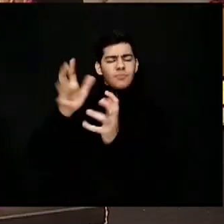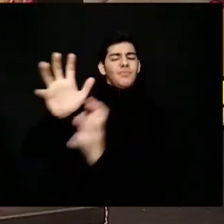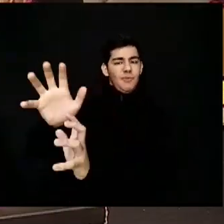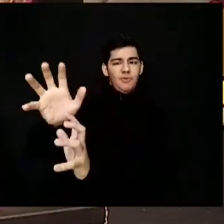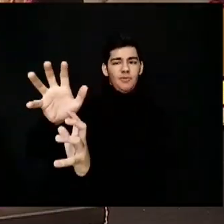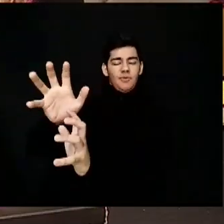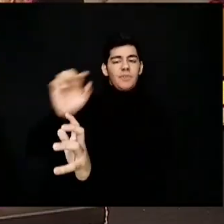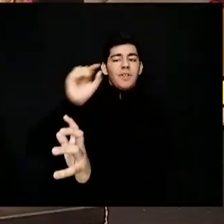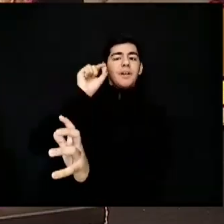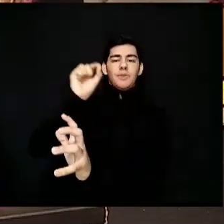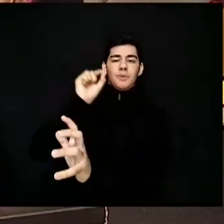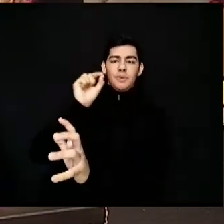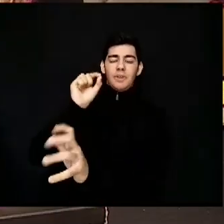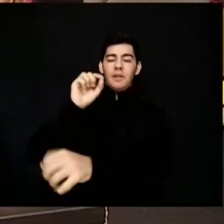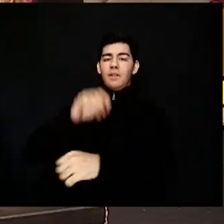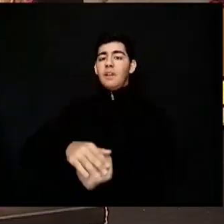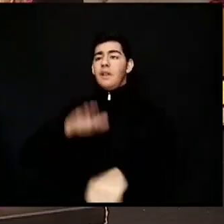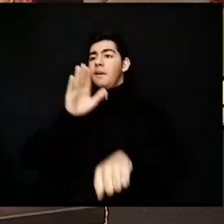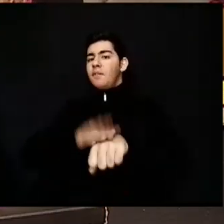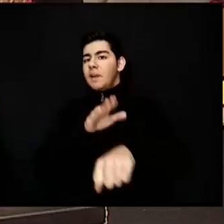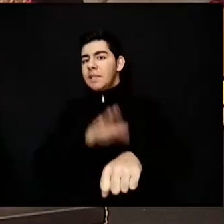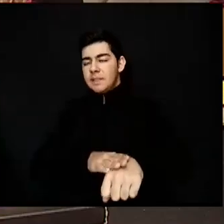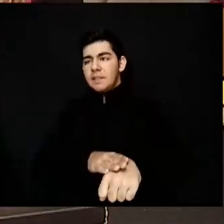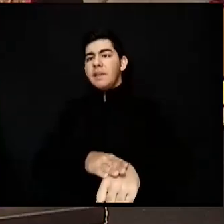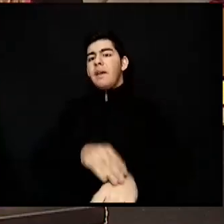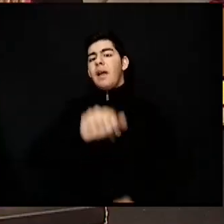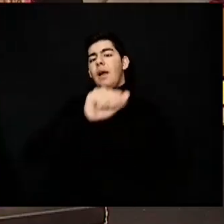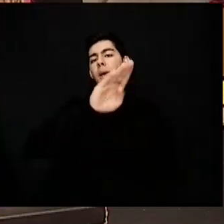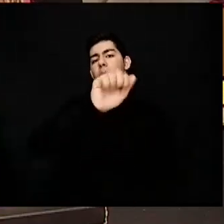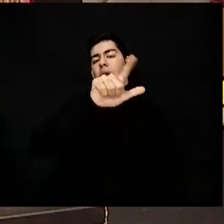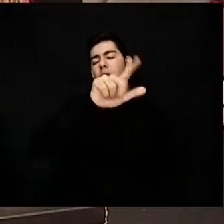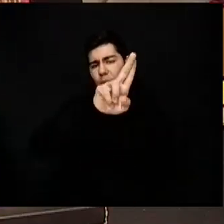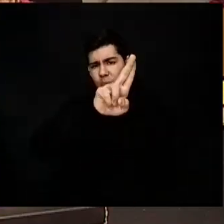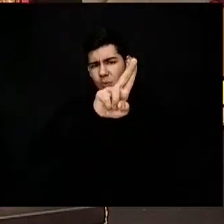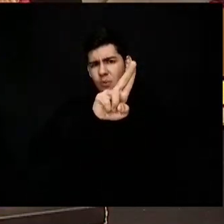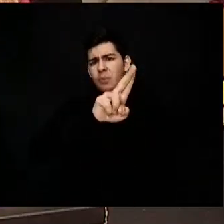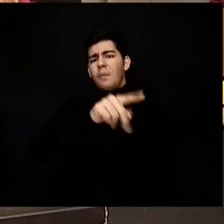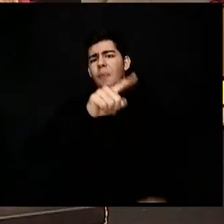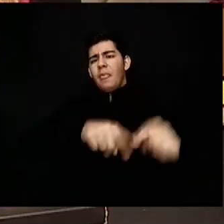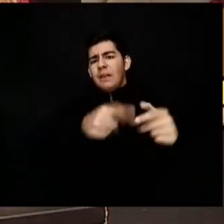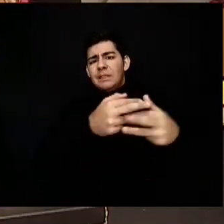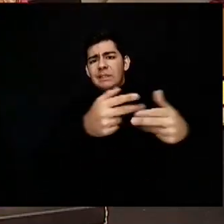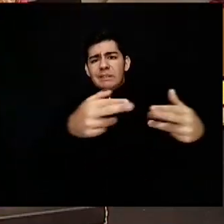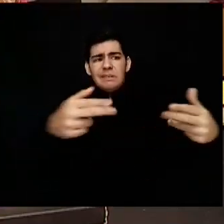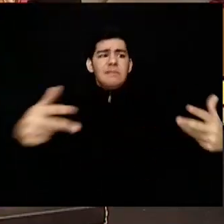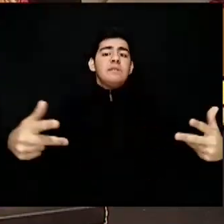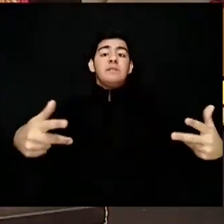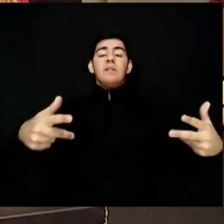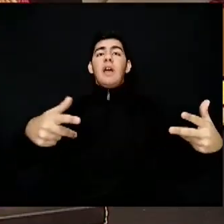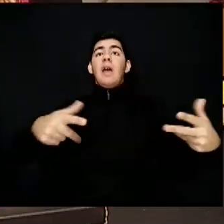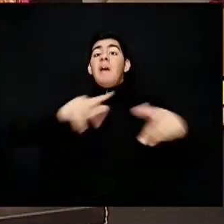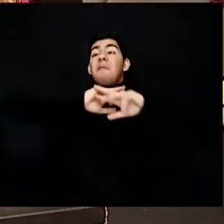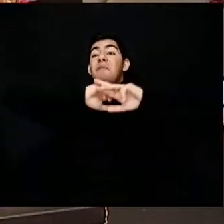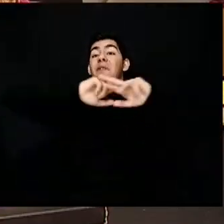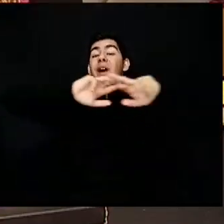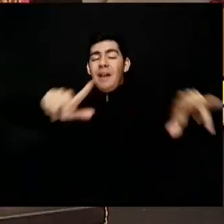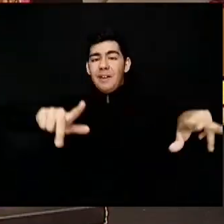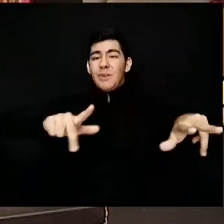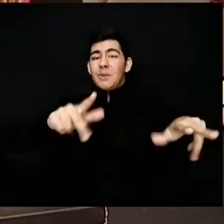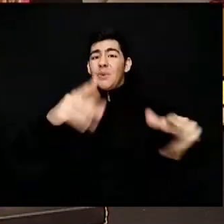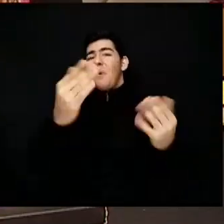fazer da Abalô uma coisa de produção em escala. Então eu respeito